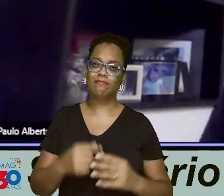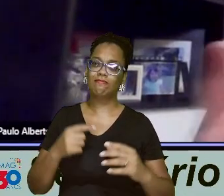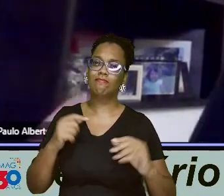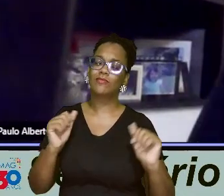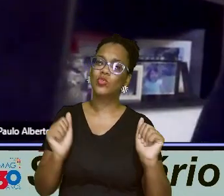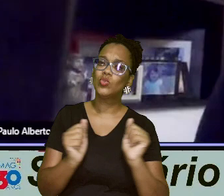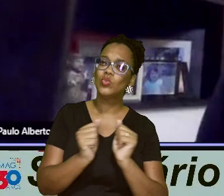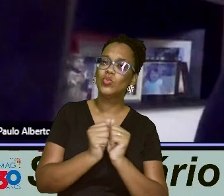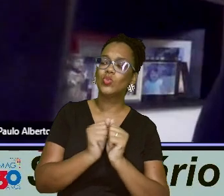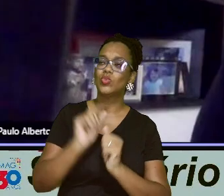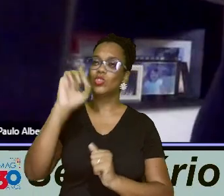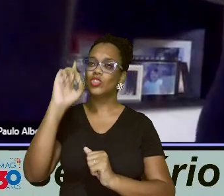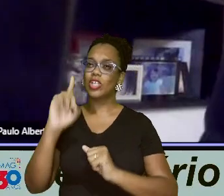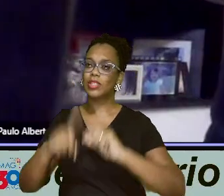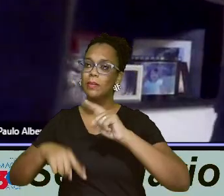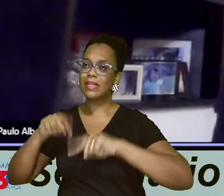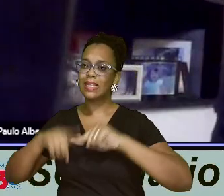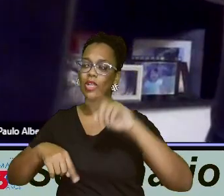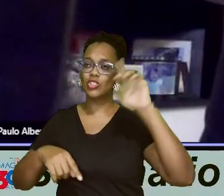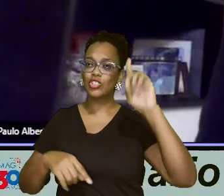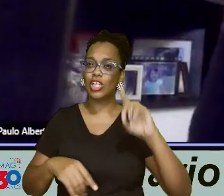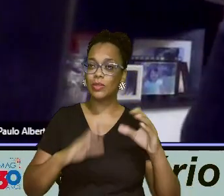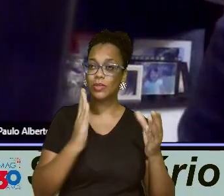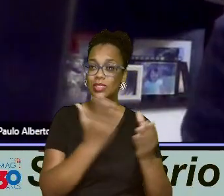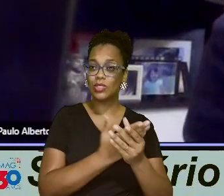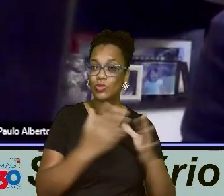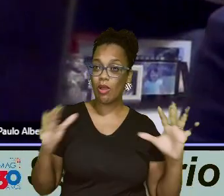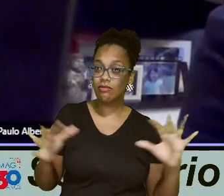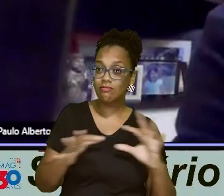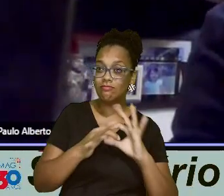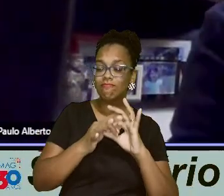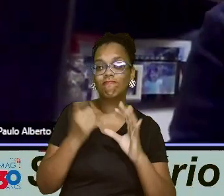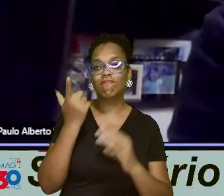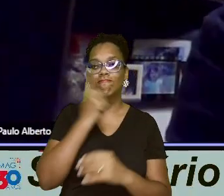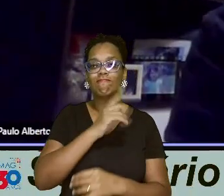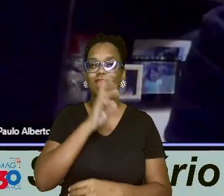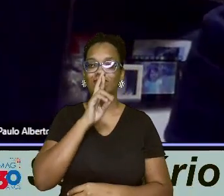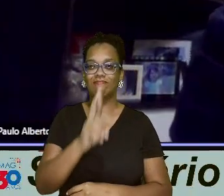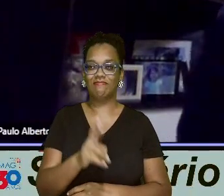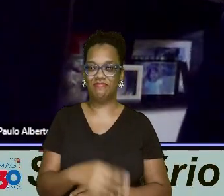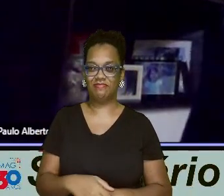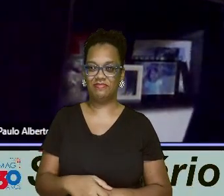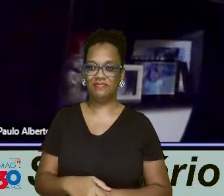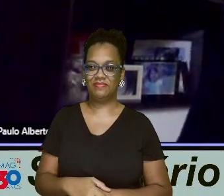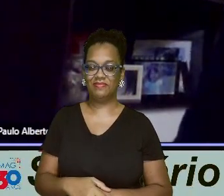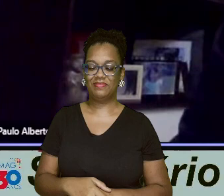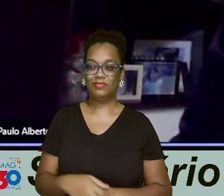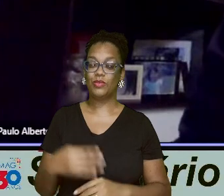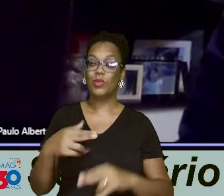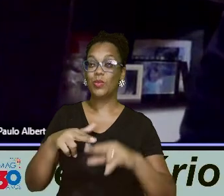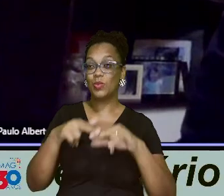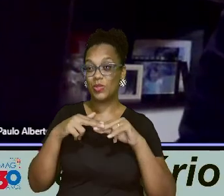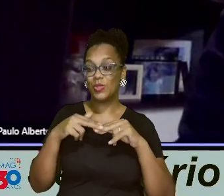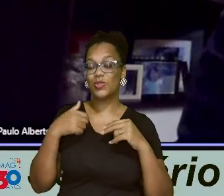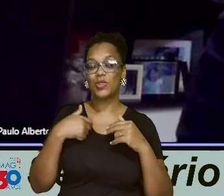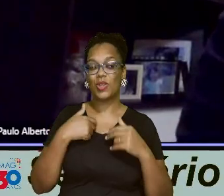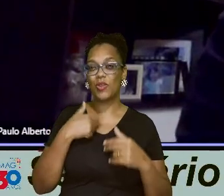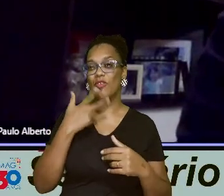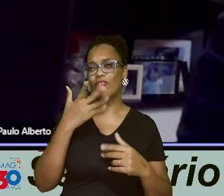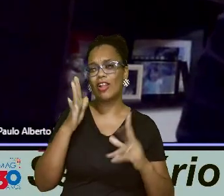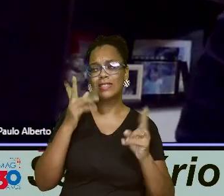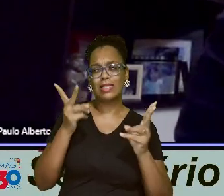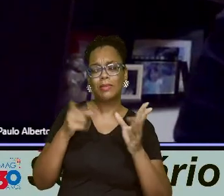direito material com o direito processual para conquista desse resultado útil. Por isso que eu albergo essa pesquisa